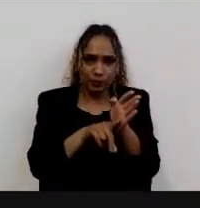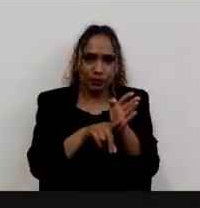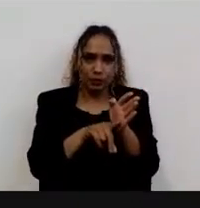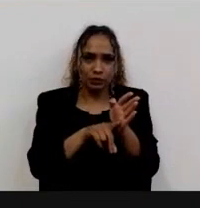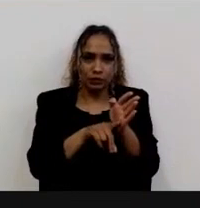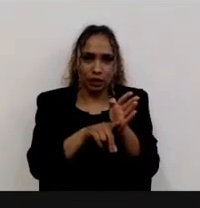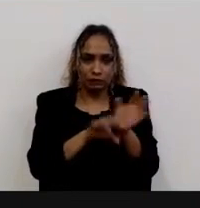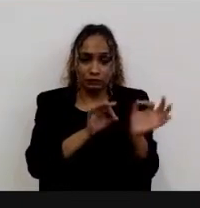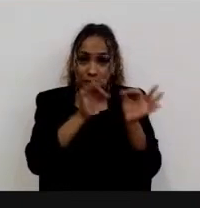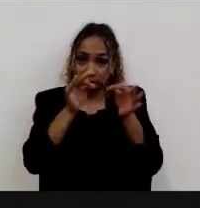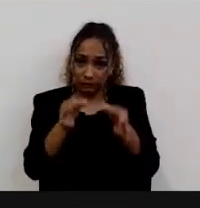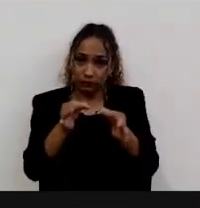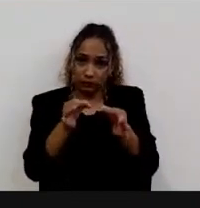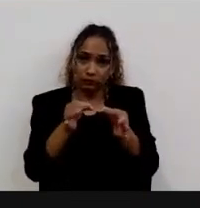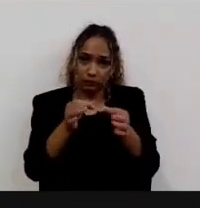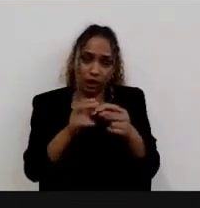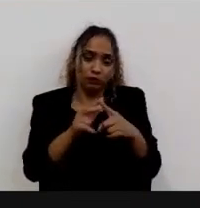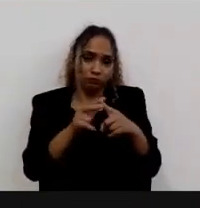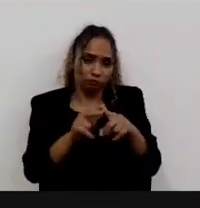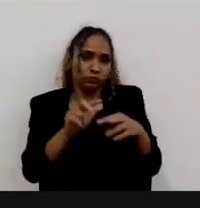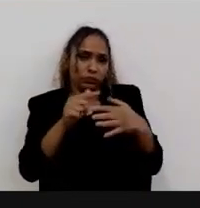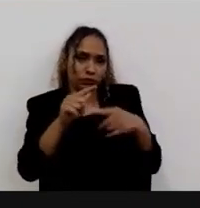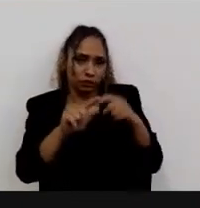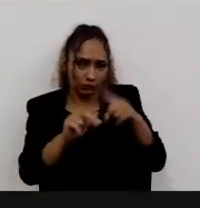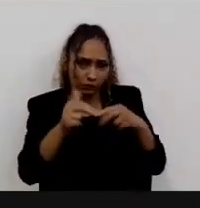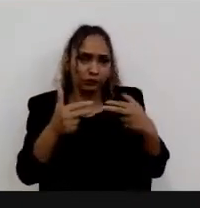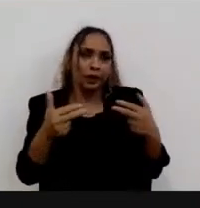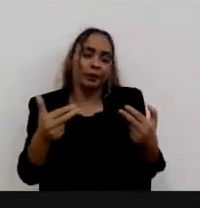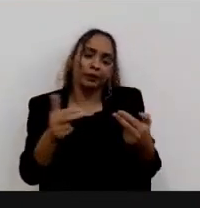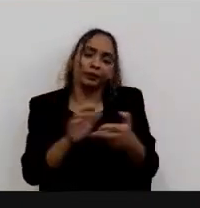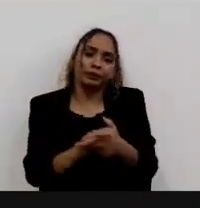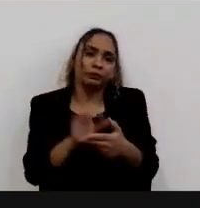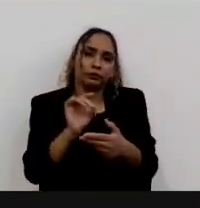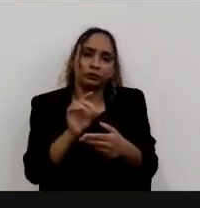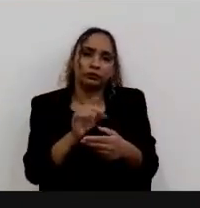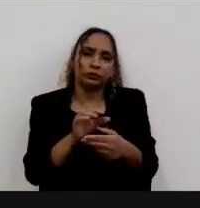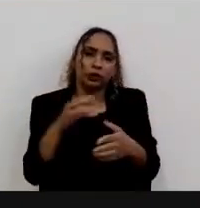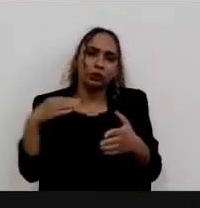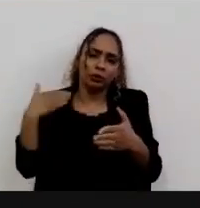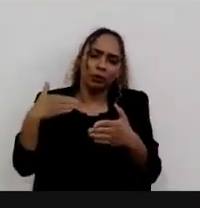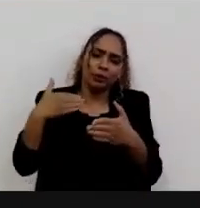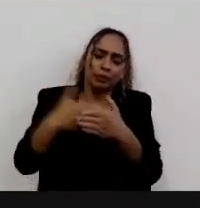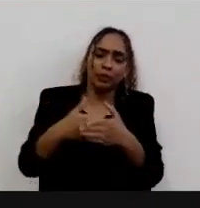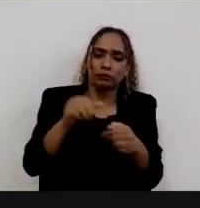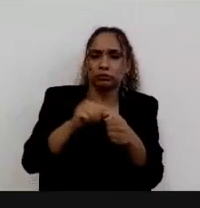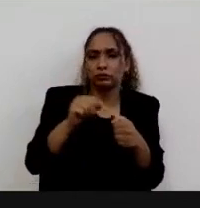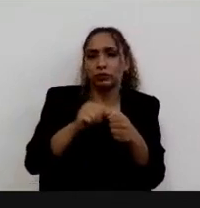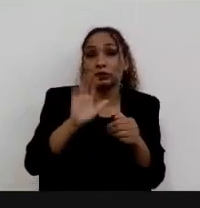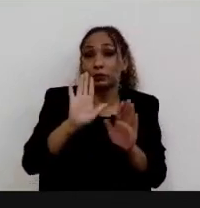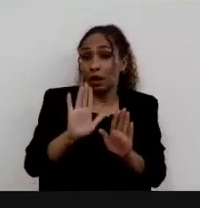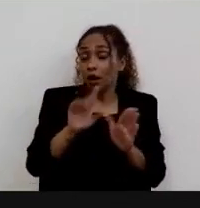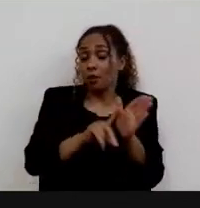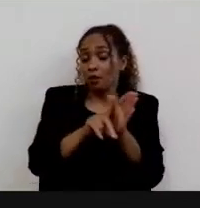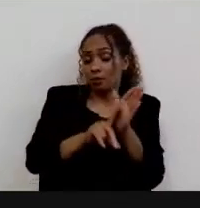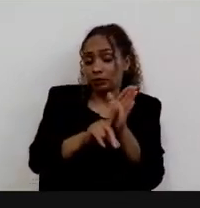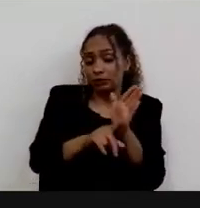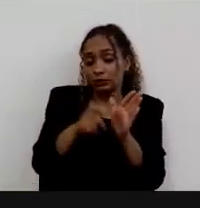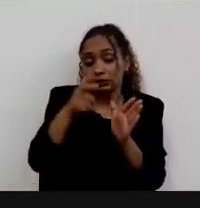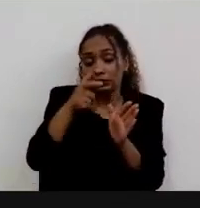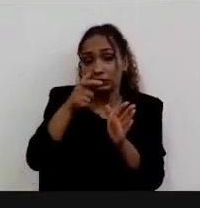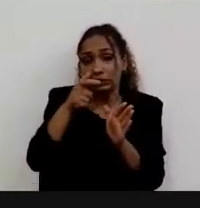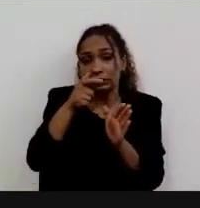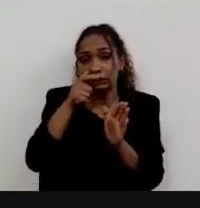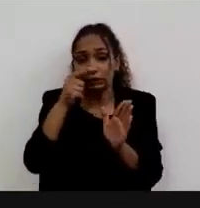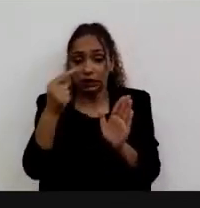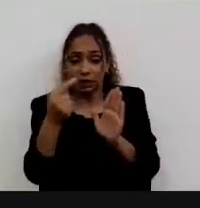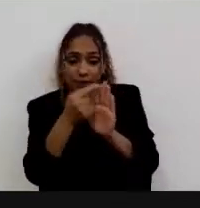ferramenta. Então, as sugestões vão se basear não só no histórico do que o parlamentar fez, mas em pesquisas e no interesse que ele pode